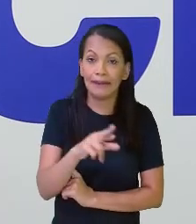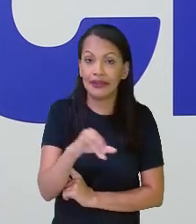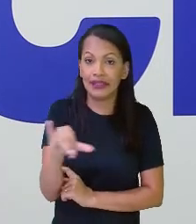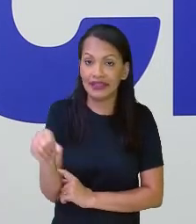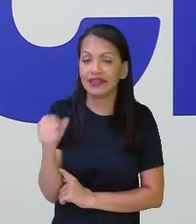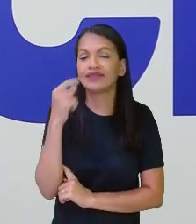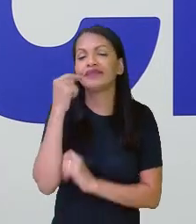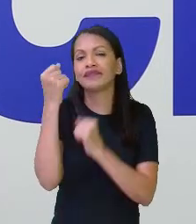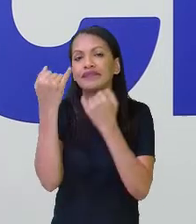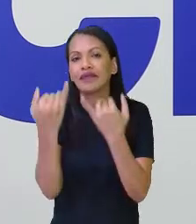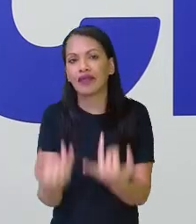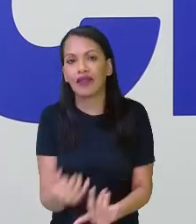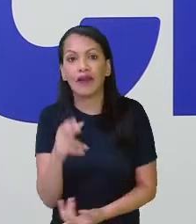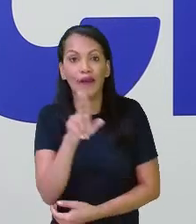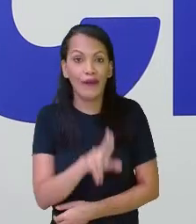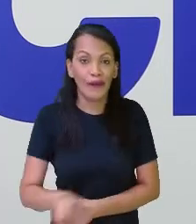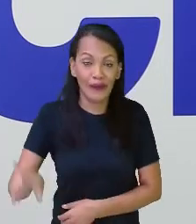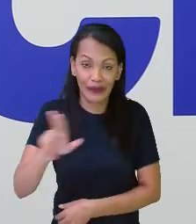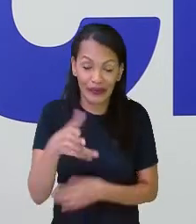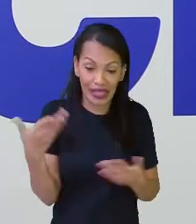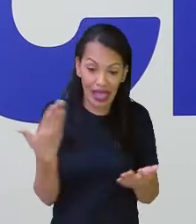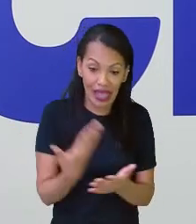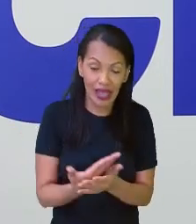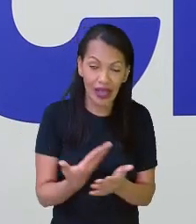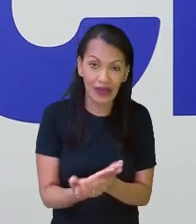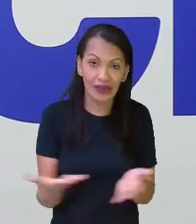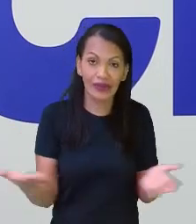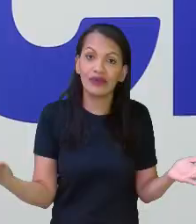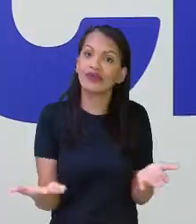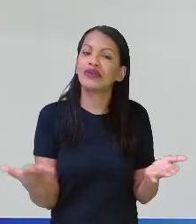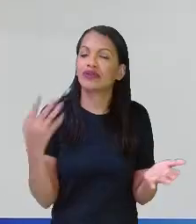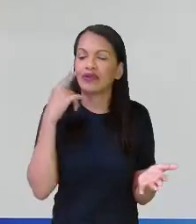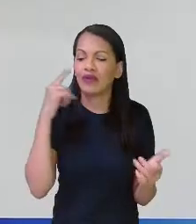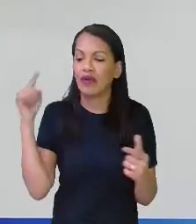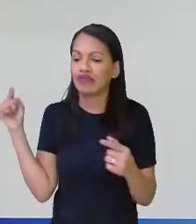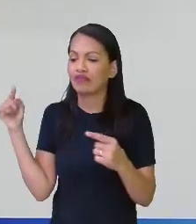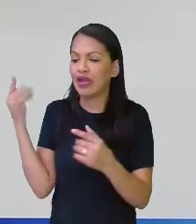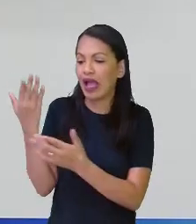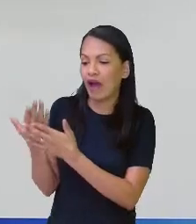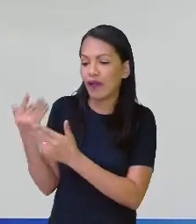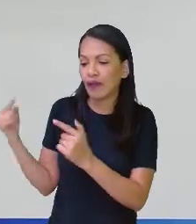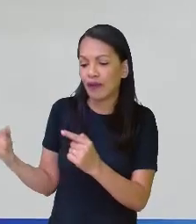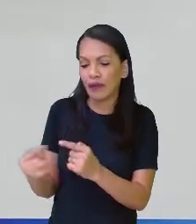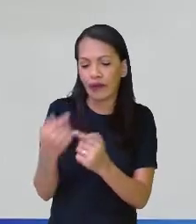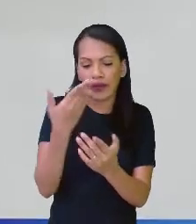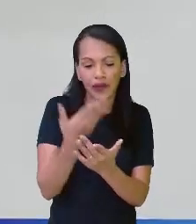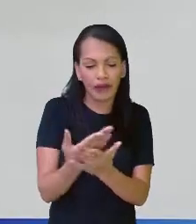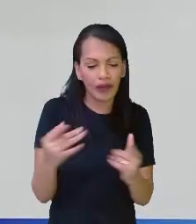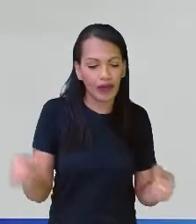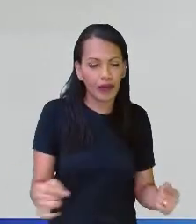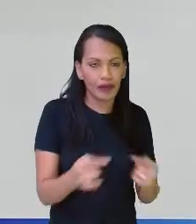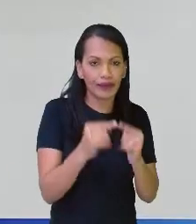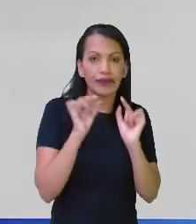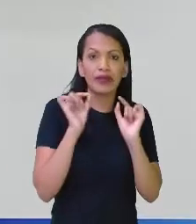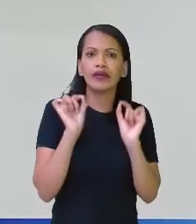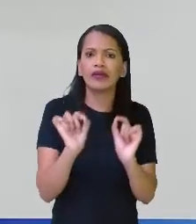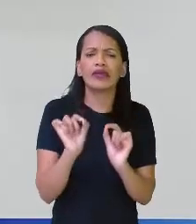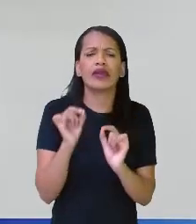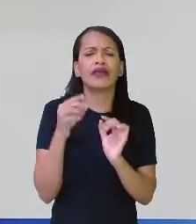ligadinho. Pois é, que ela usou até na aula de hoje, né, gente? Olha aí, as aulas umas se conectando na outra. Então, mas quem é